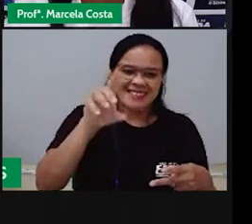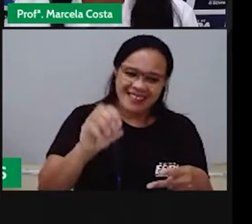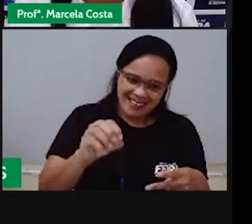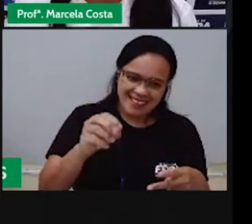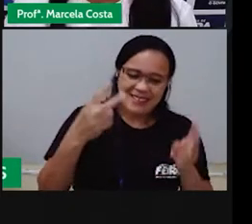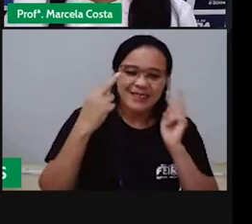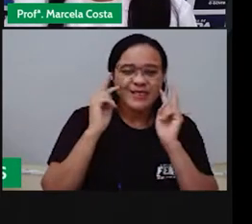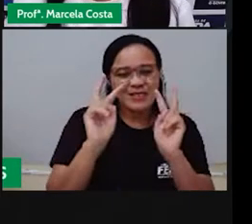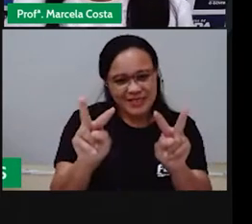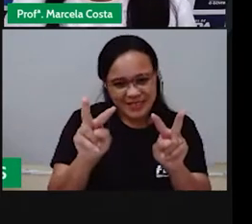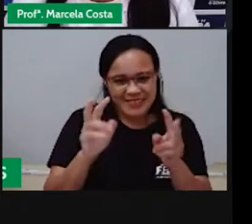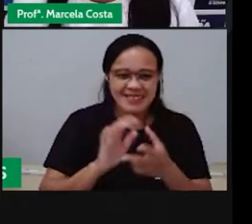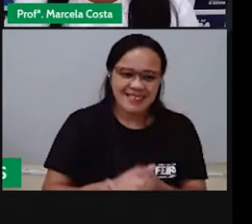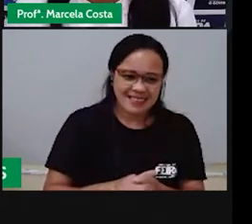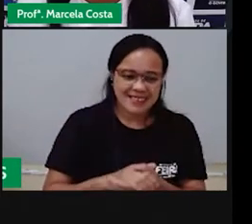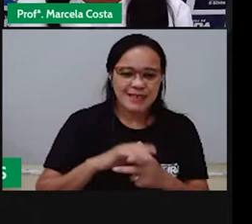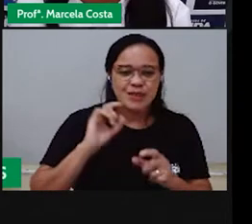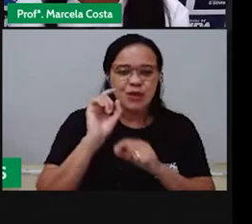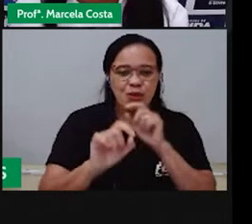Observem essas